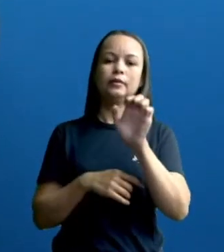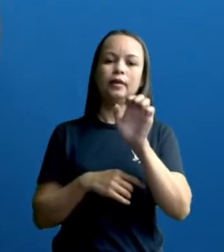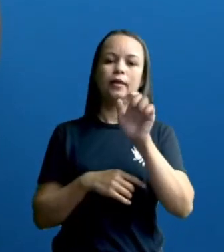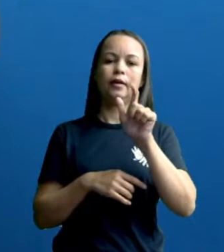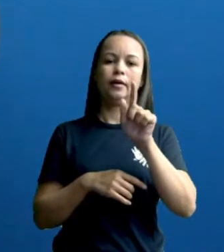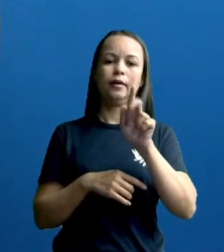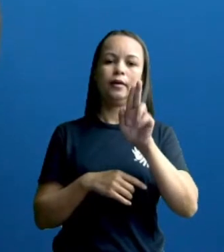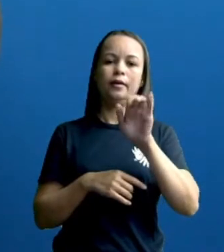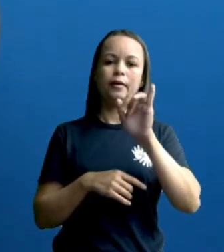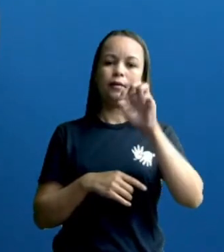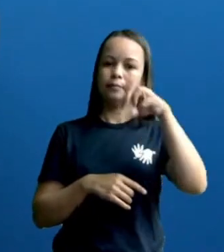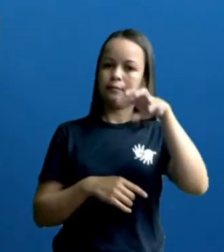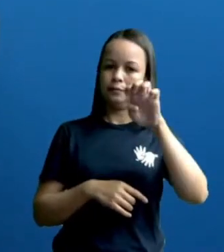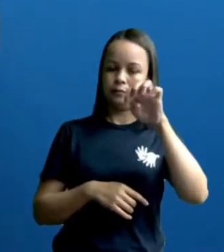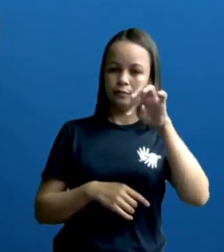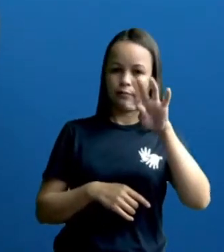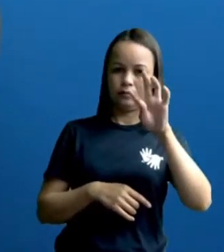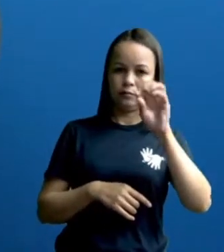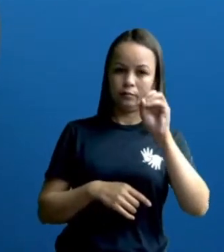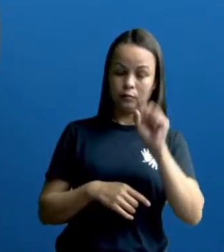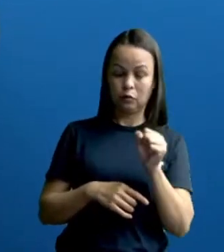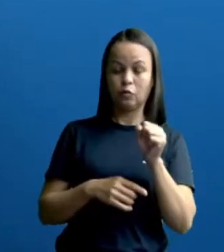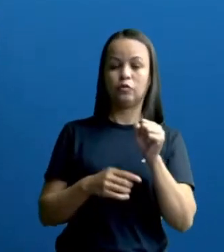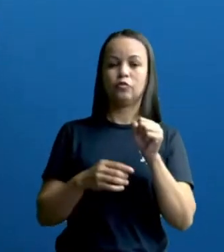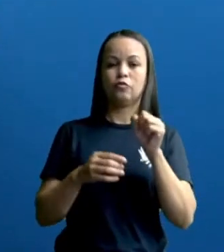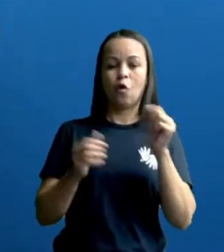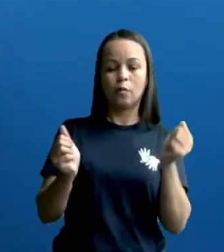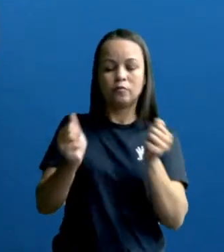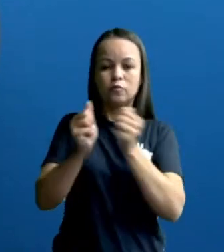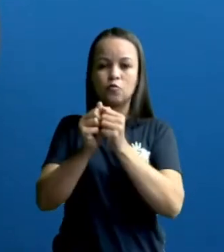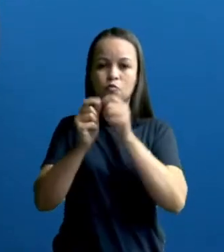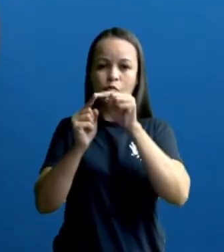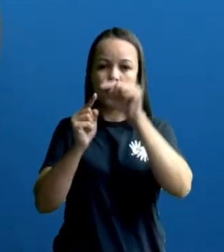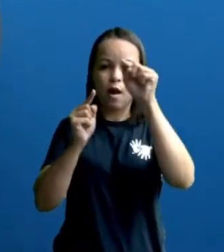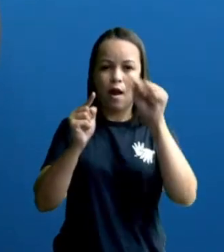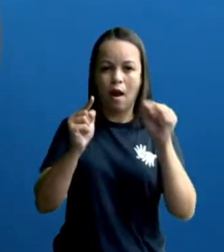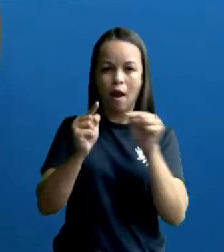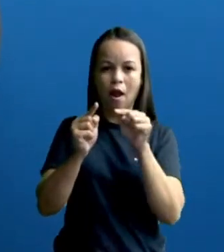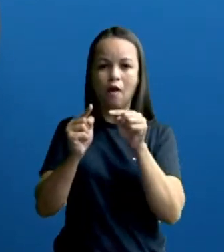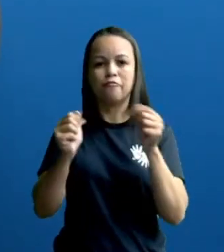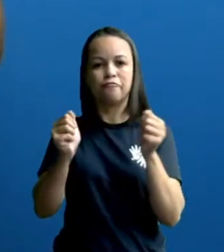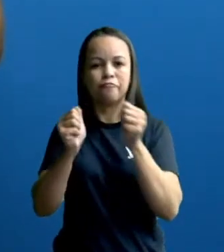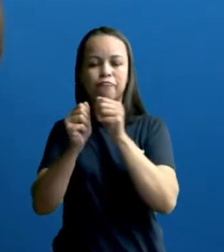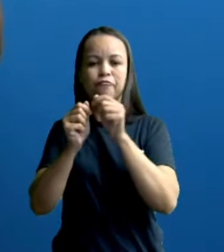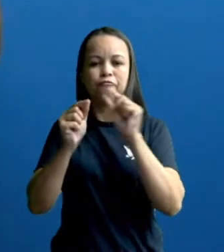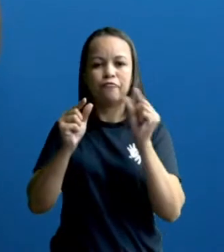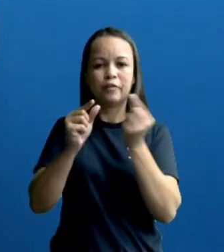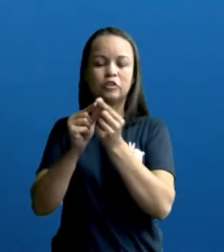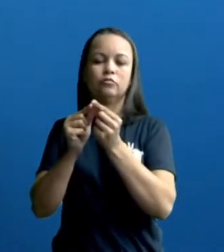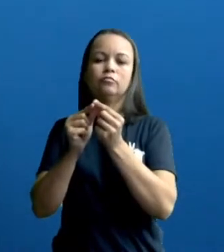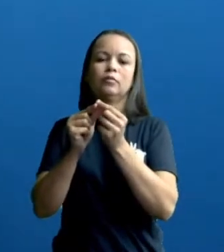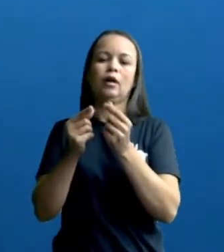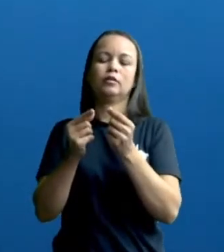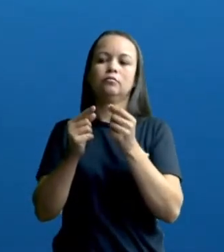se encontram, formando uma figura fechada, uma figura